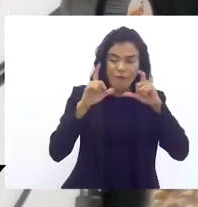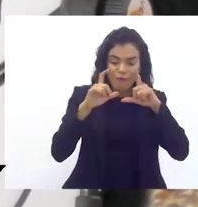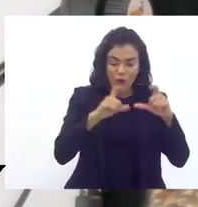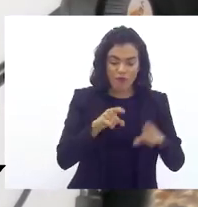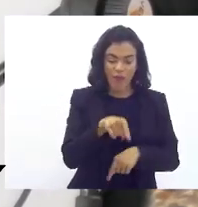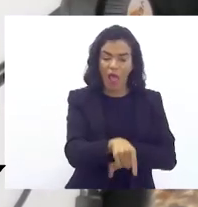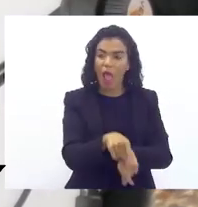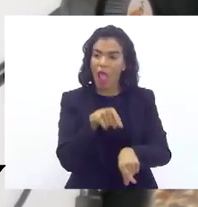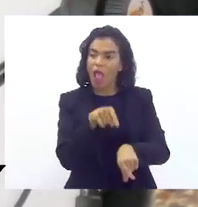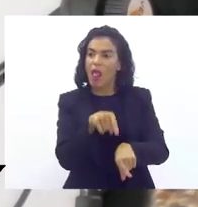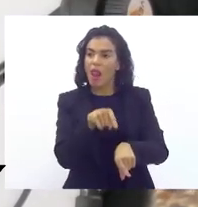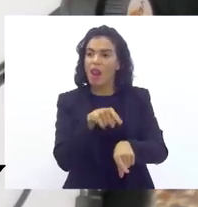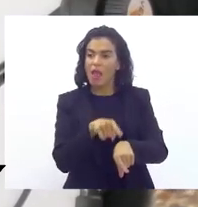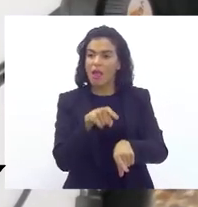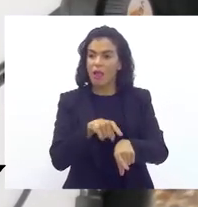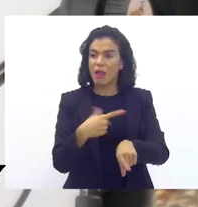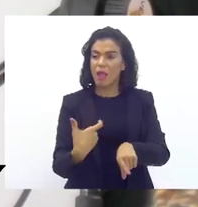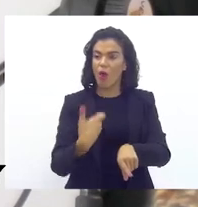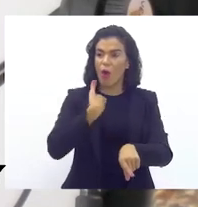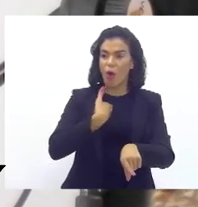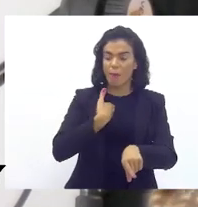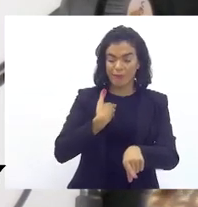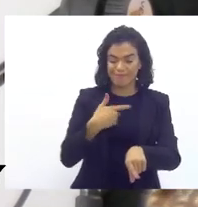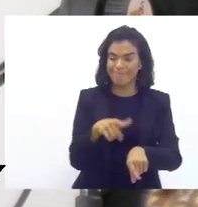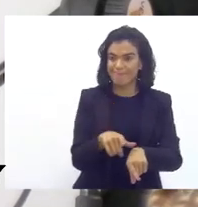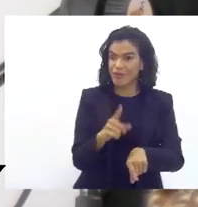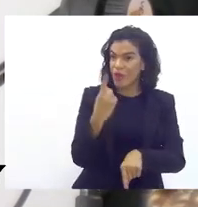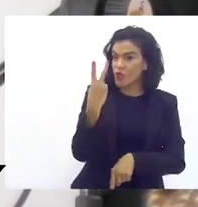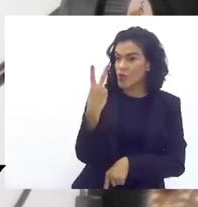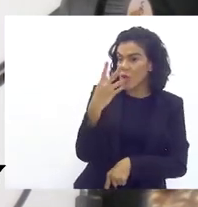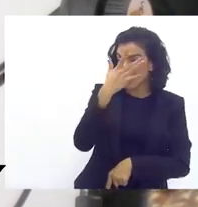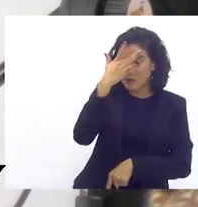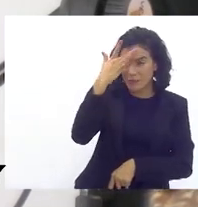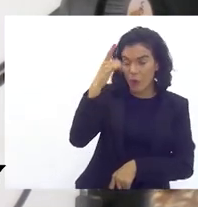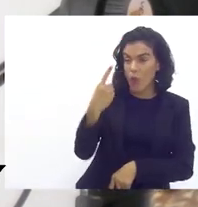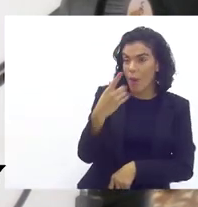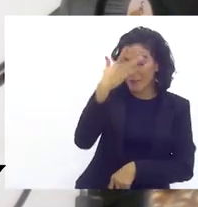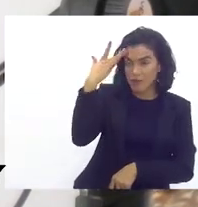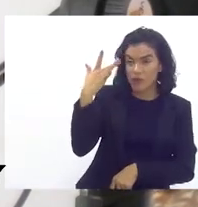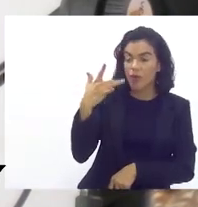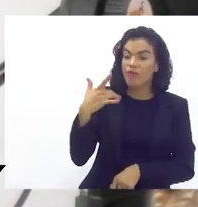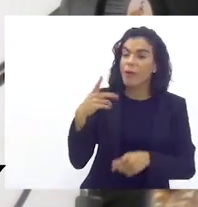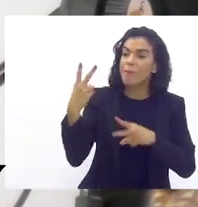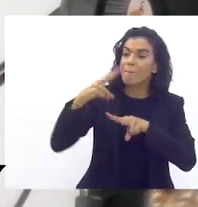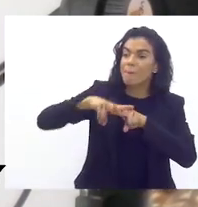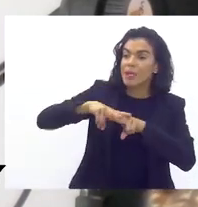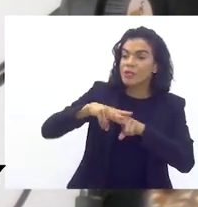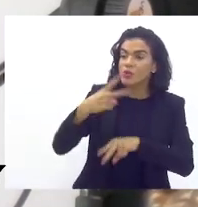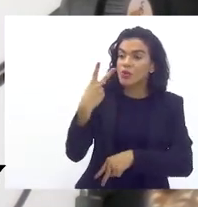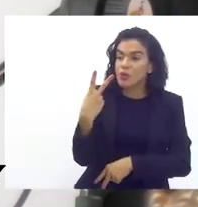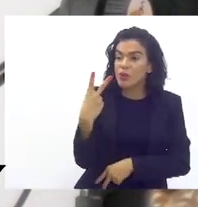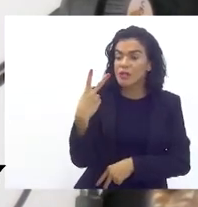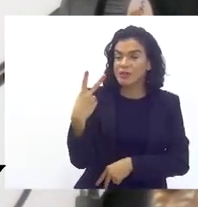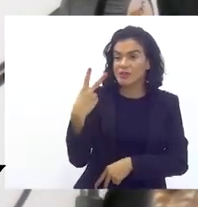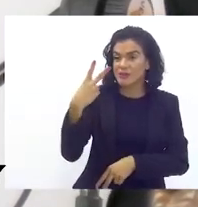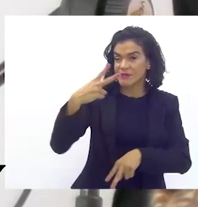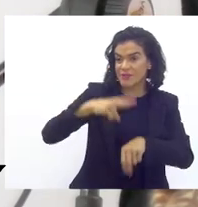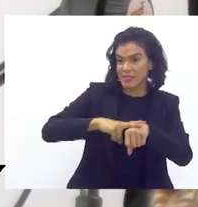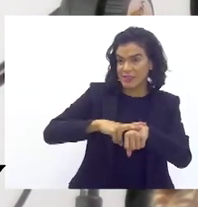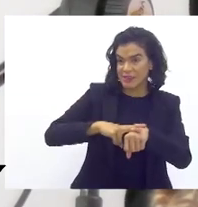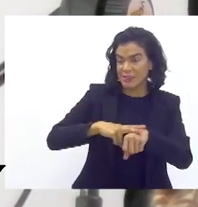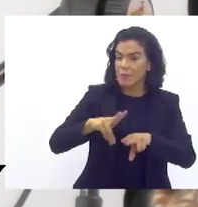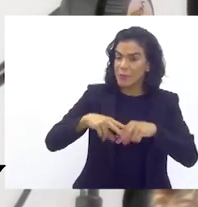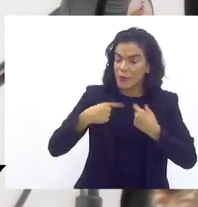nosso querido amigo Danilo Félix que foi preso duas vezes com desdobramento de um mesmo reconhecimento fotográfico